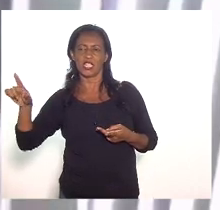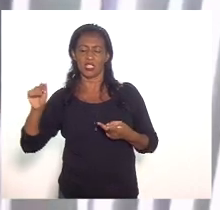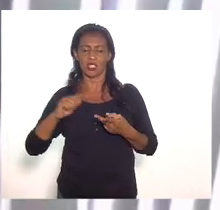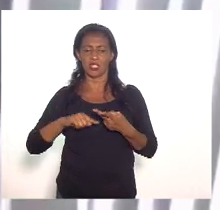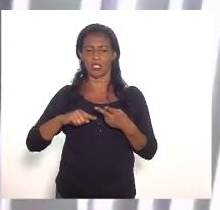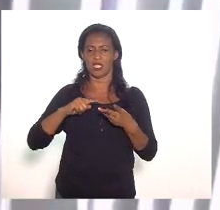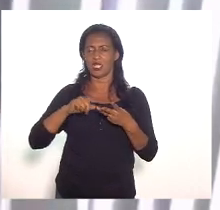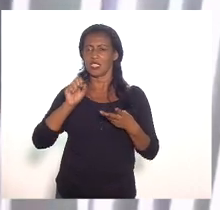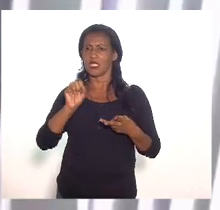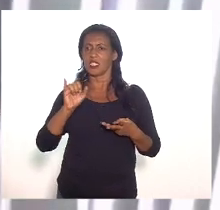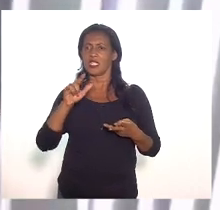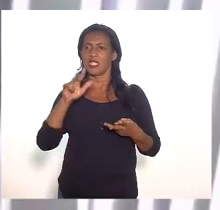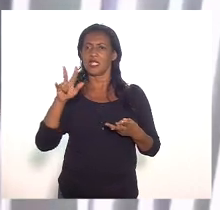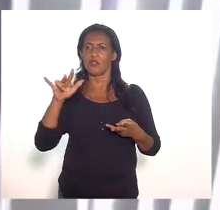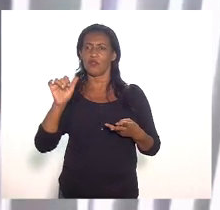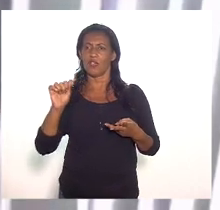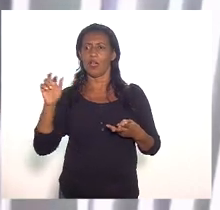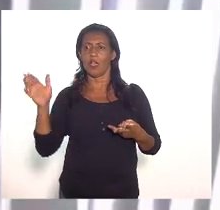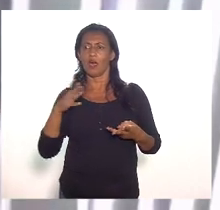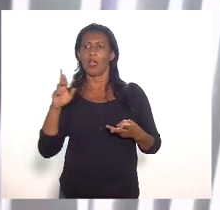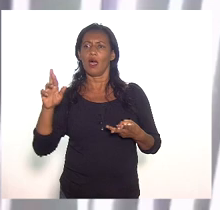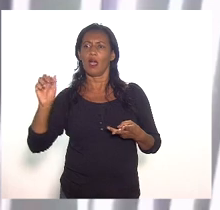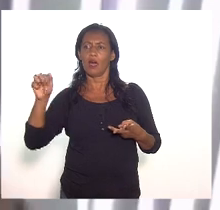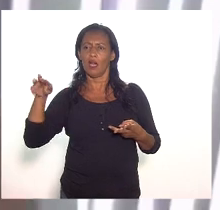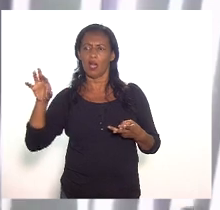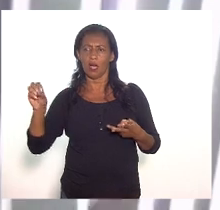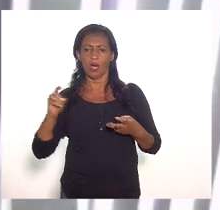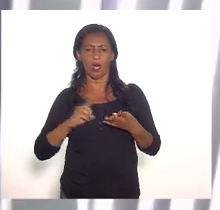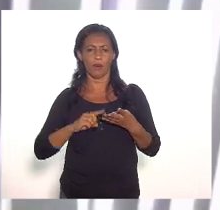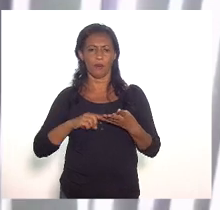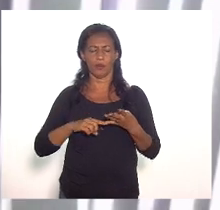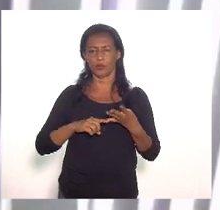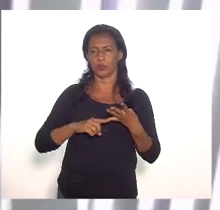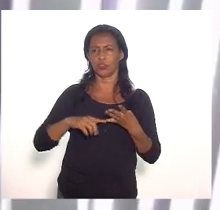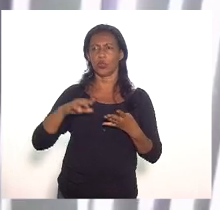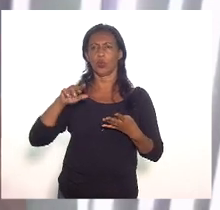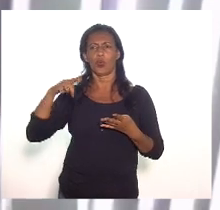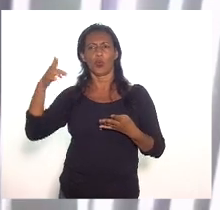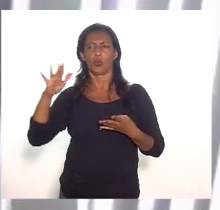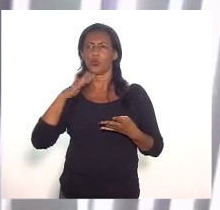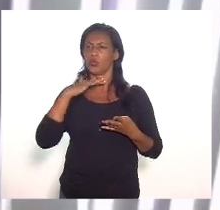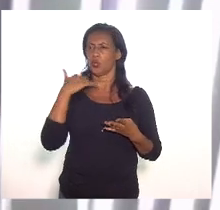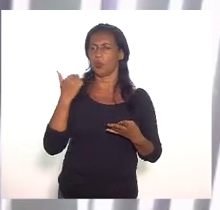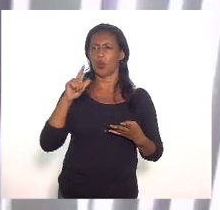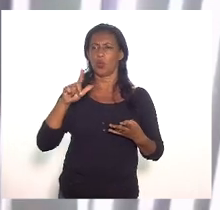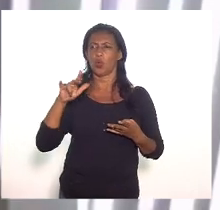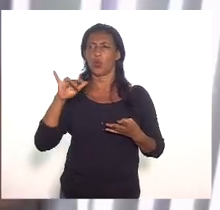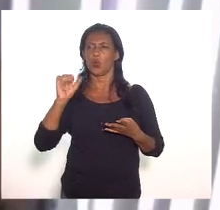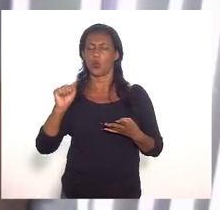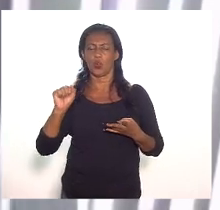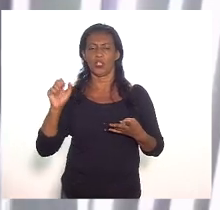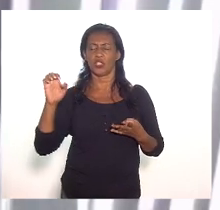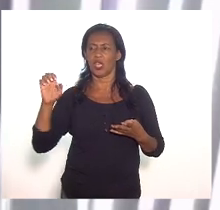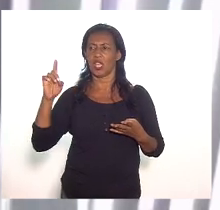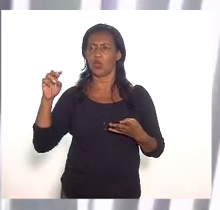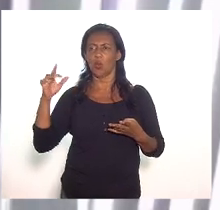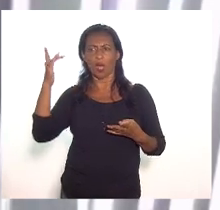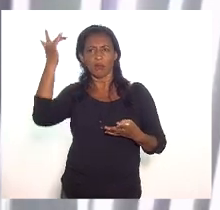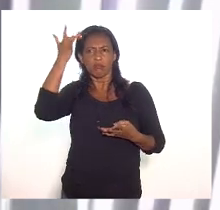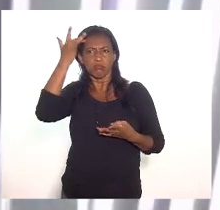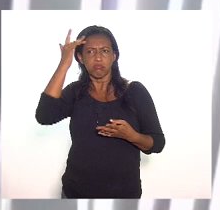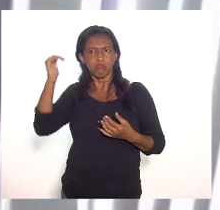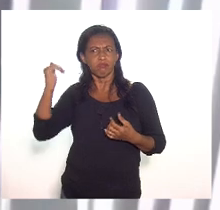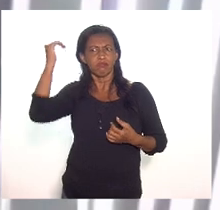de Silvia Ramos, de Alba Zaluar, já falecida, Luiz Eduardo Vanderlei. São intelectuais que,